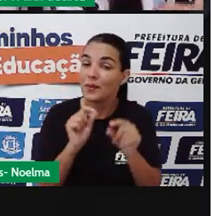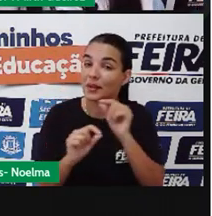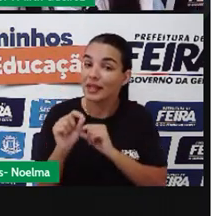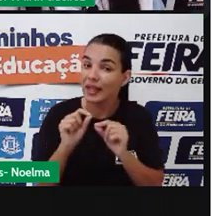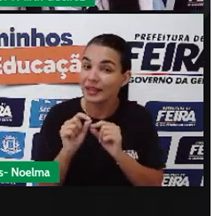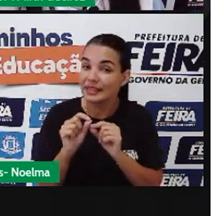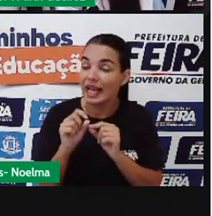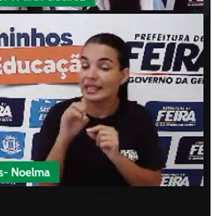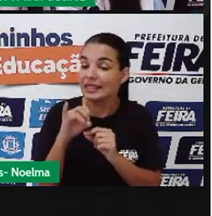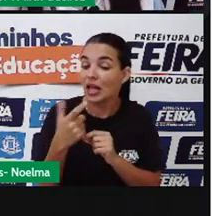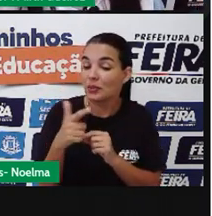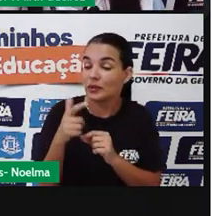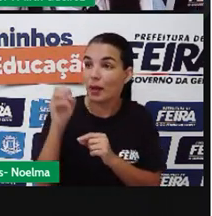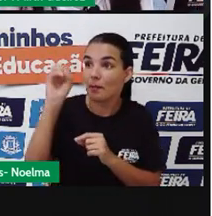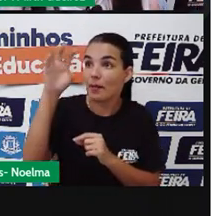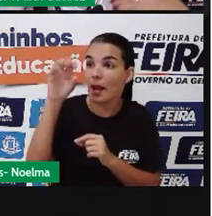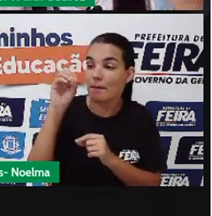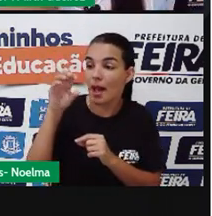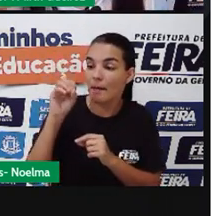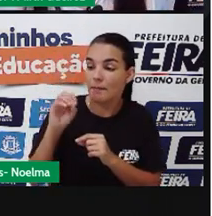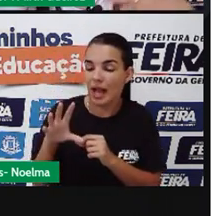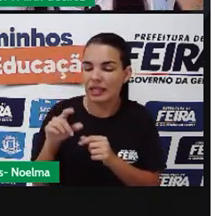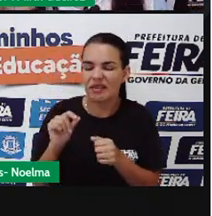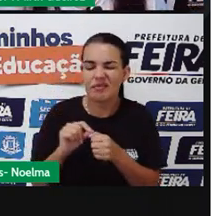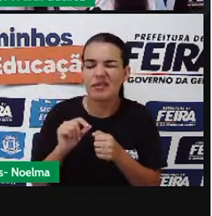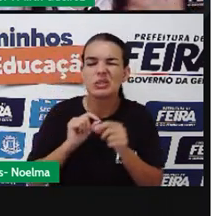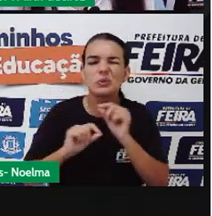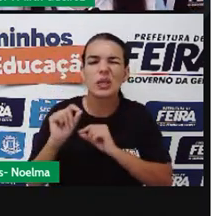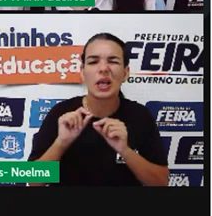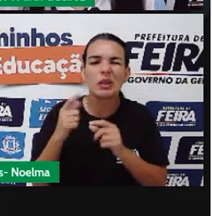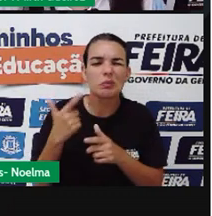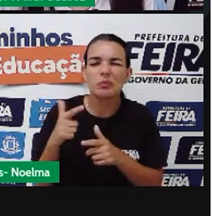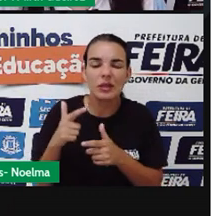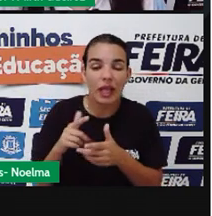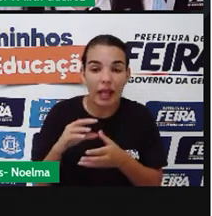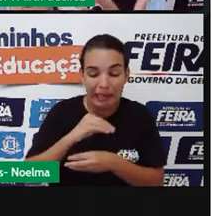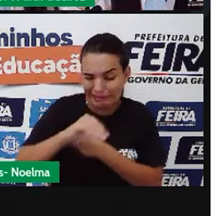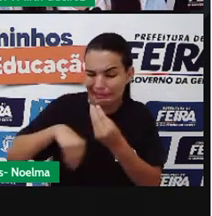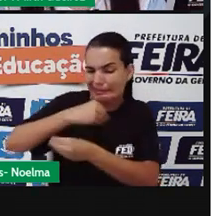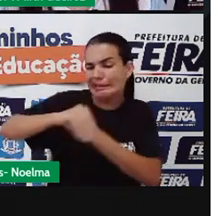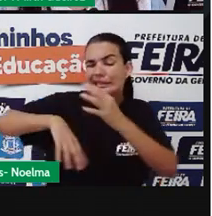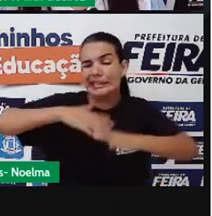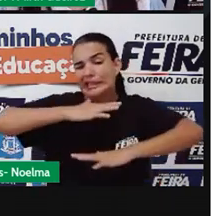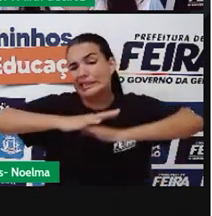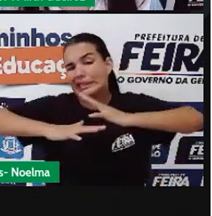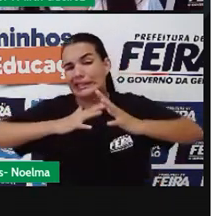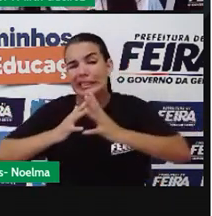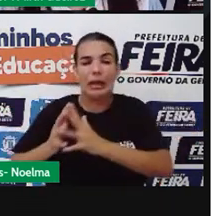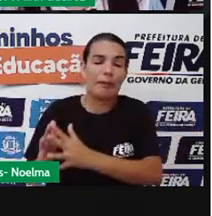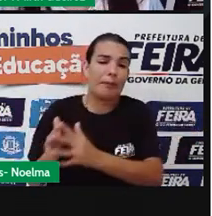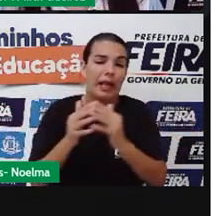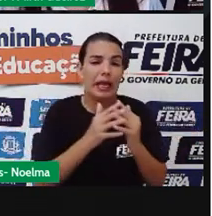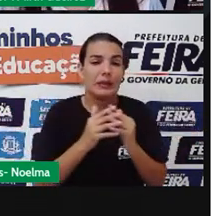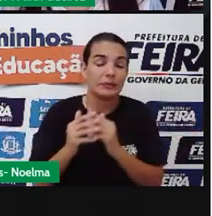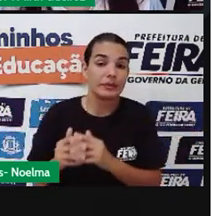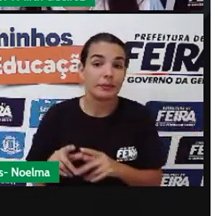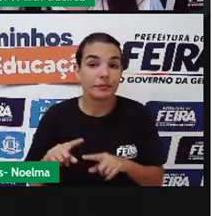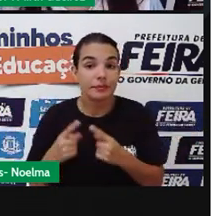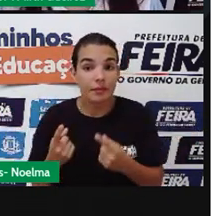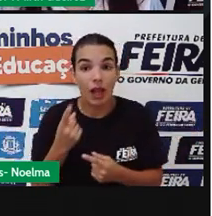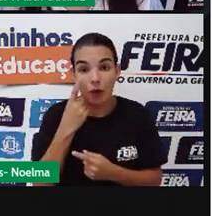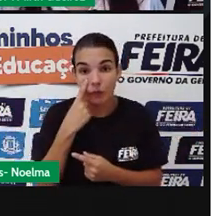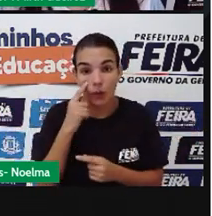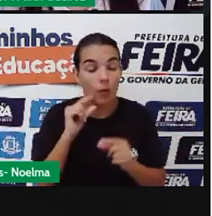caso não se tenha esses sinais de trânsito, nós vamos ter uma desorganização geral ali no trânsito, que foi o que vocês viram aí a partir